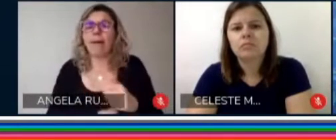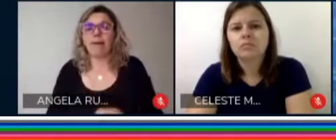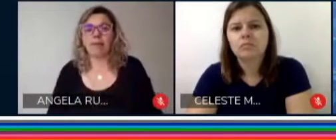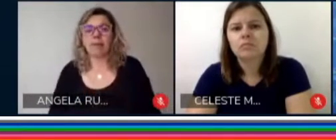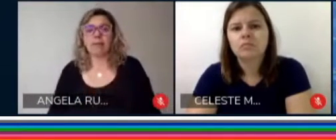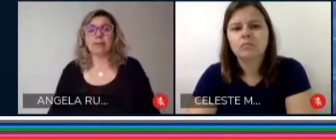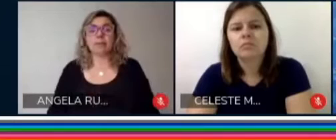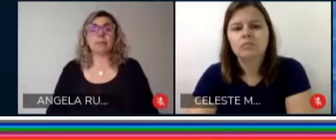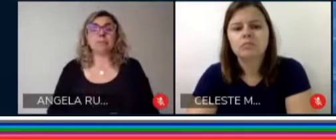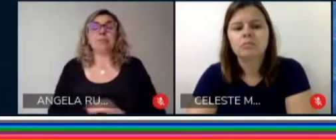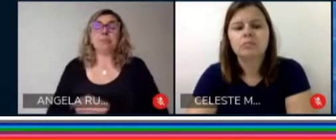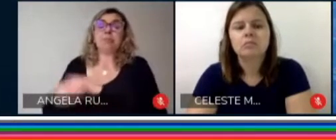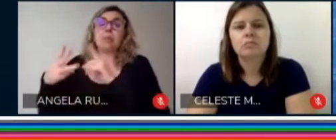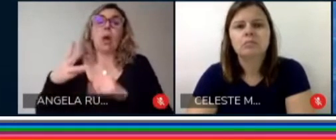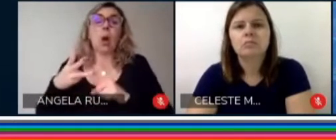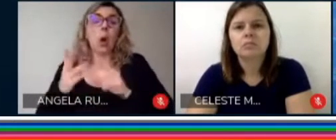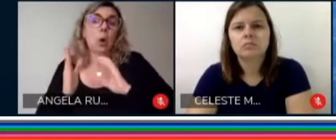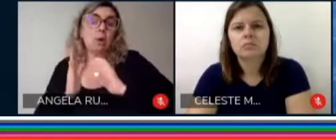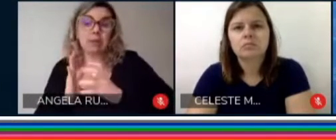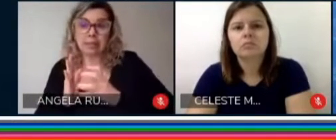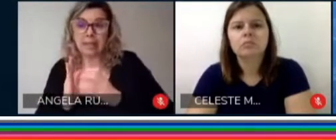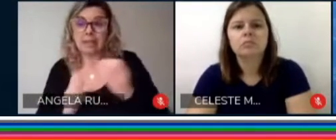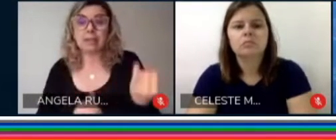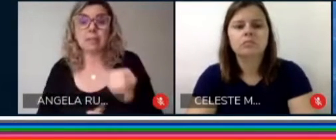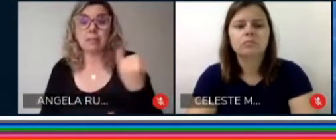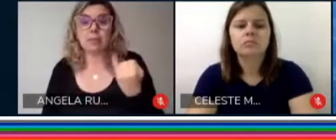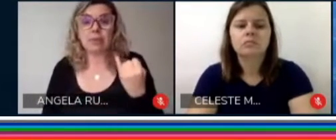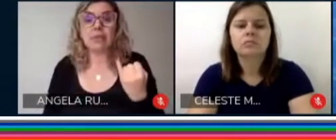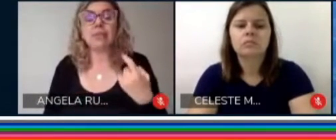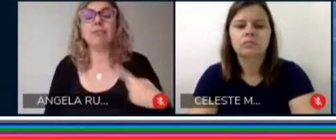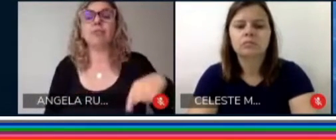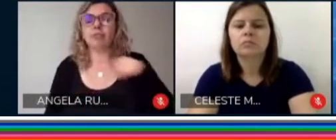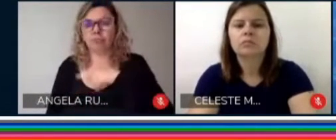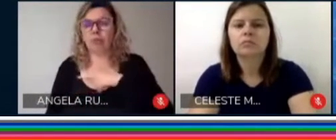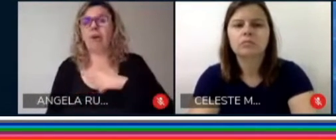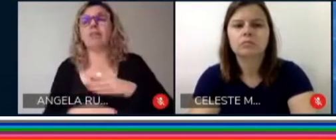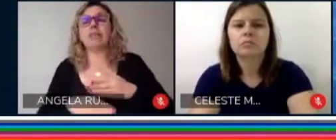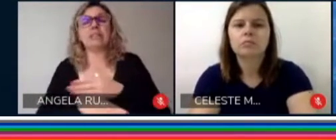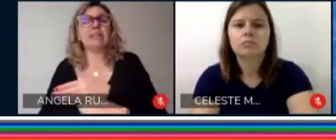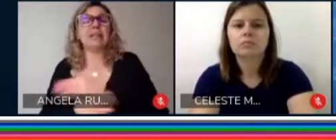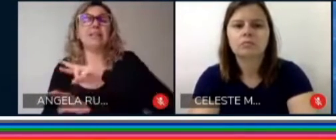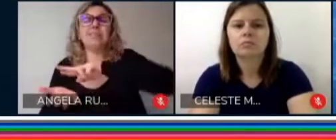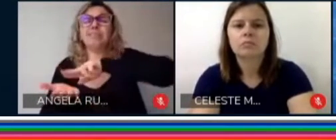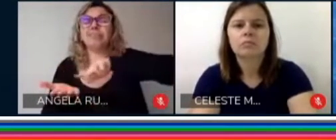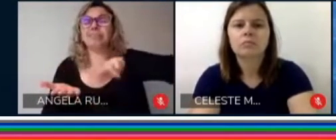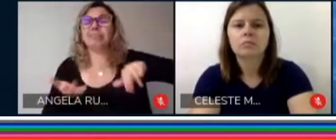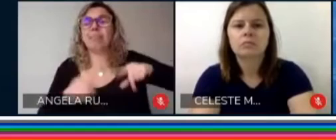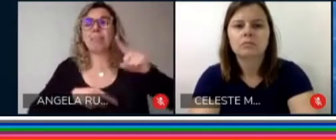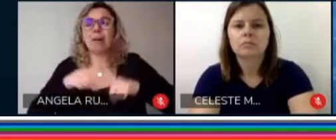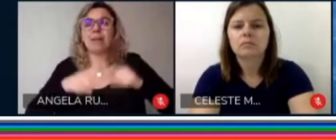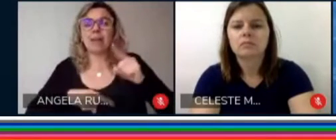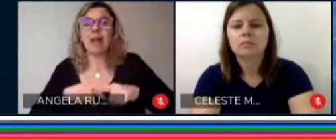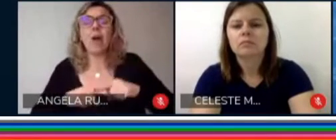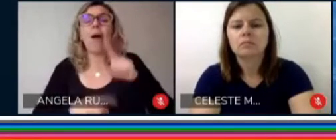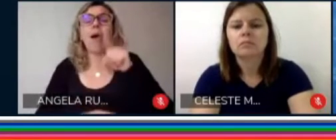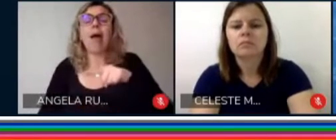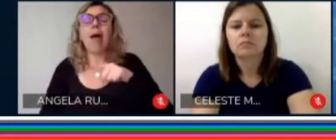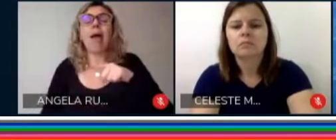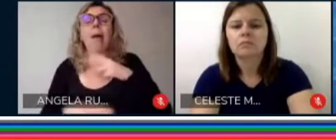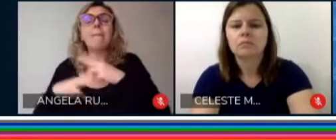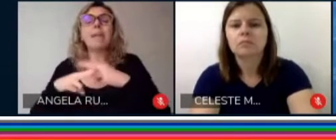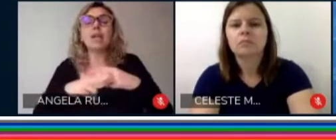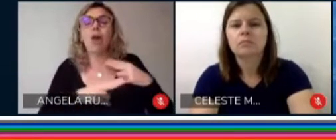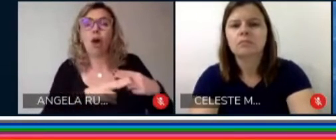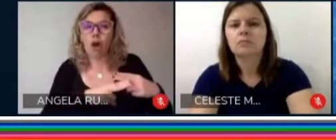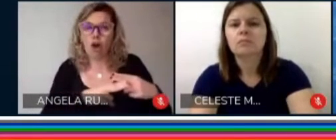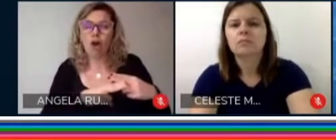Outra base de dados que é relevante, né, a qual nós temos acesso a uma vasta gama de materiais, é o portal de periódicos da